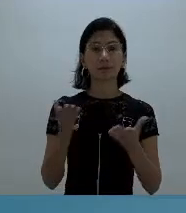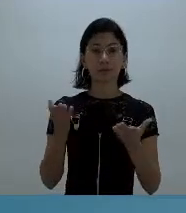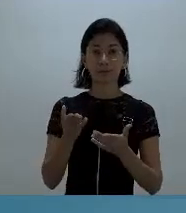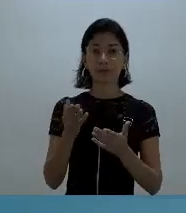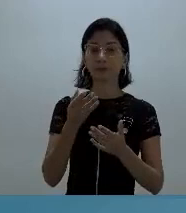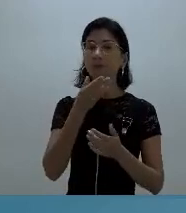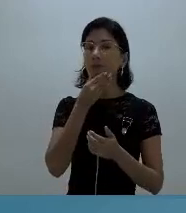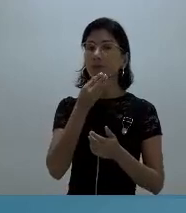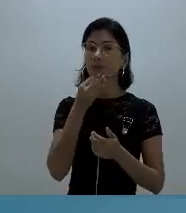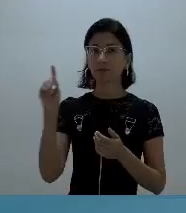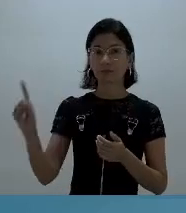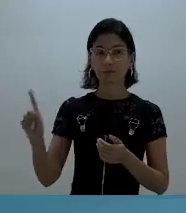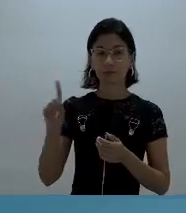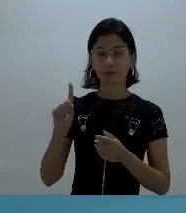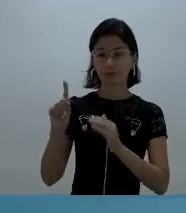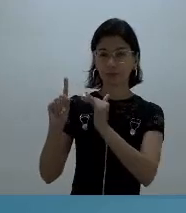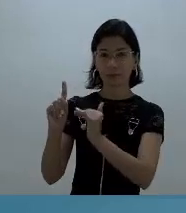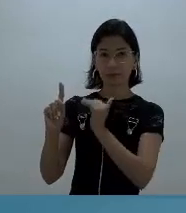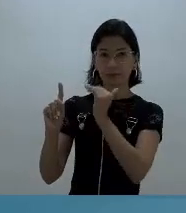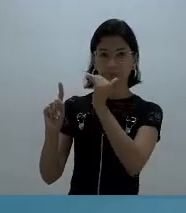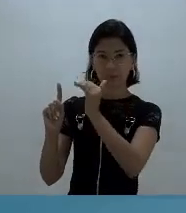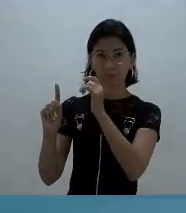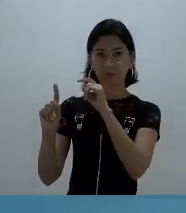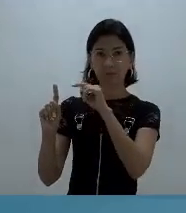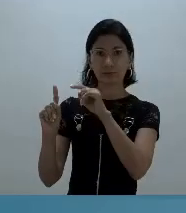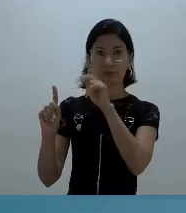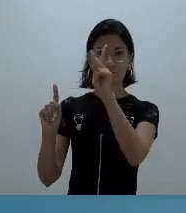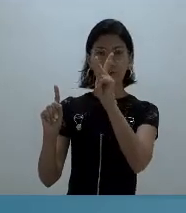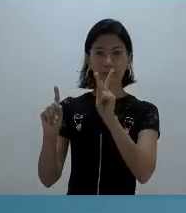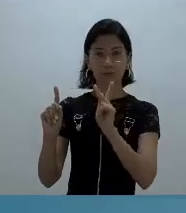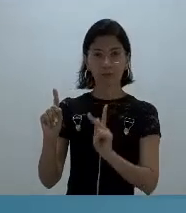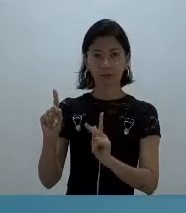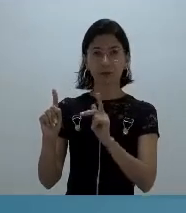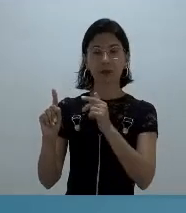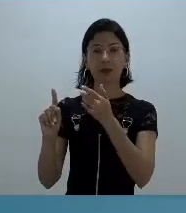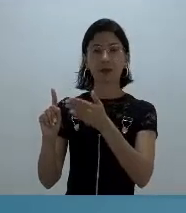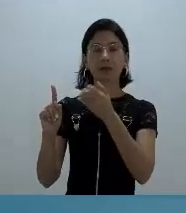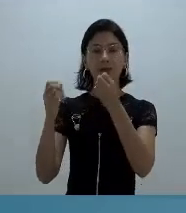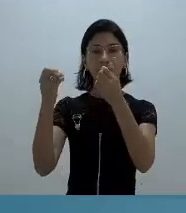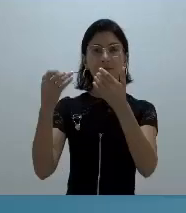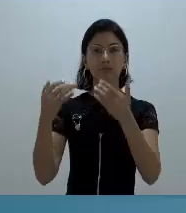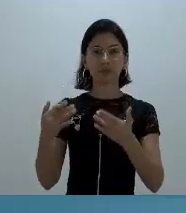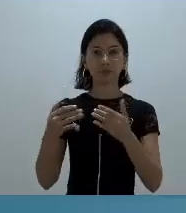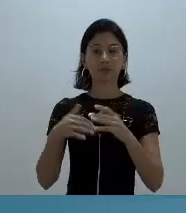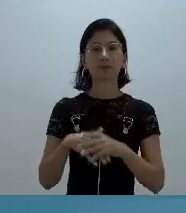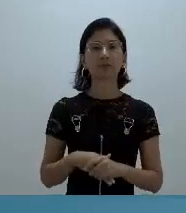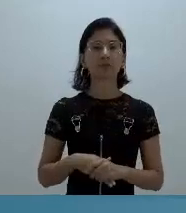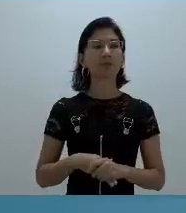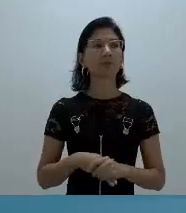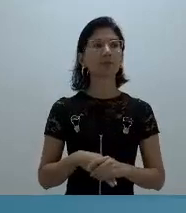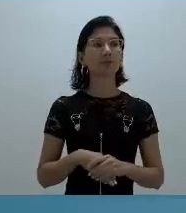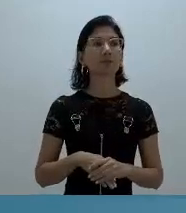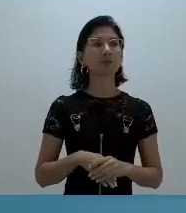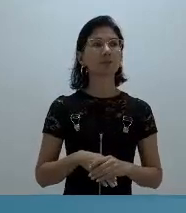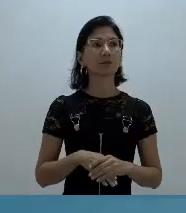na vice-presidência, nosso querido decano desembargador Rômulo.